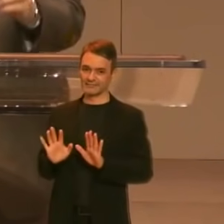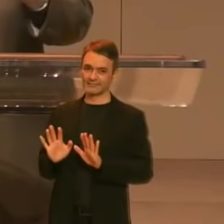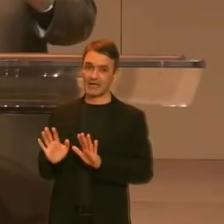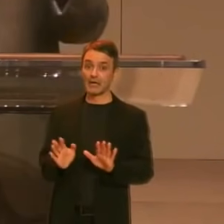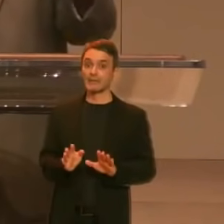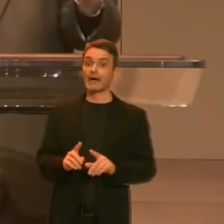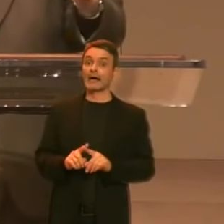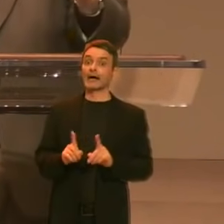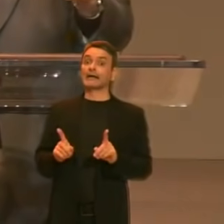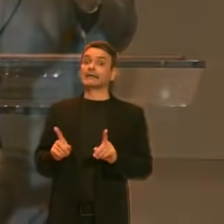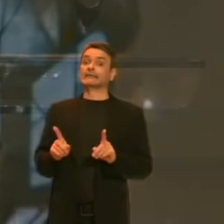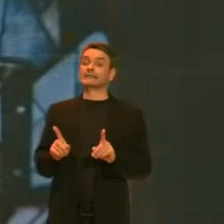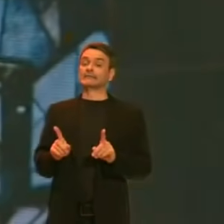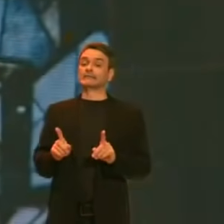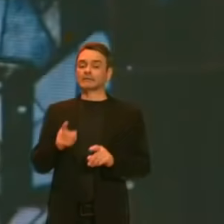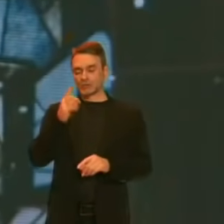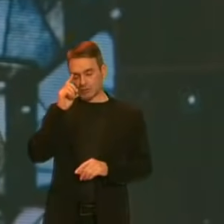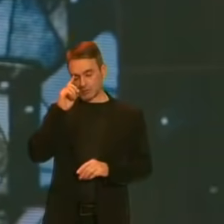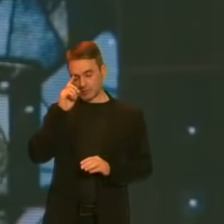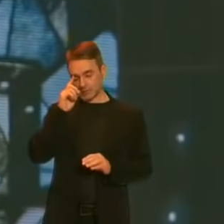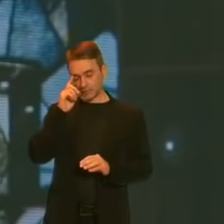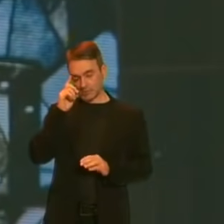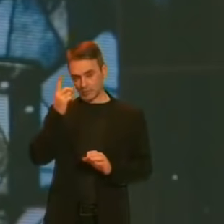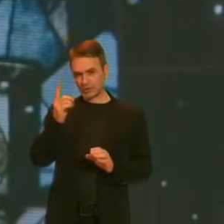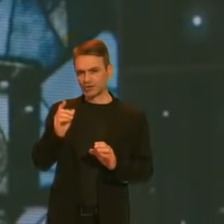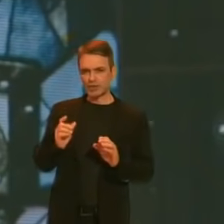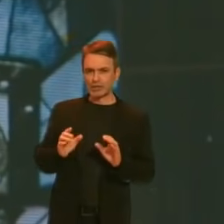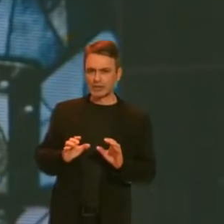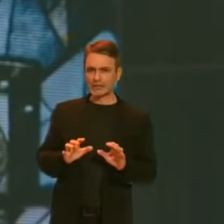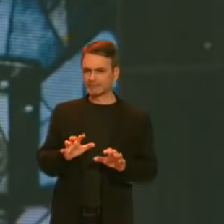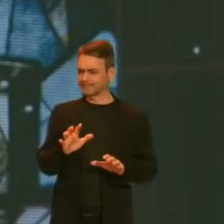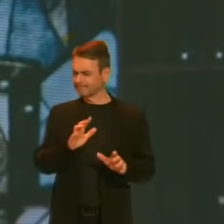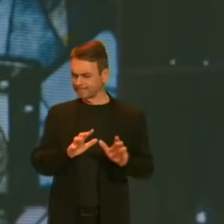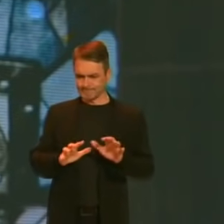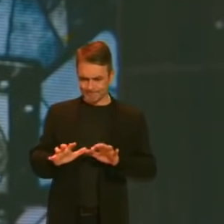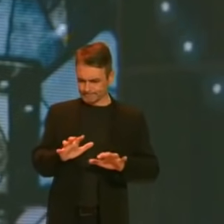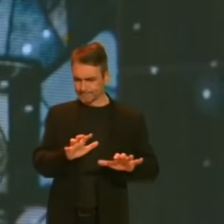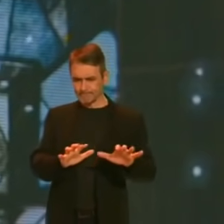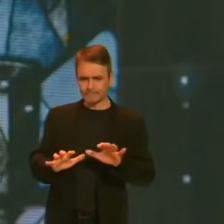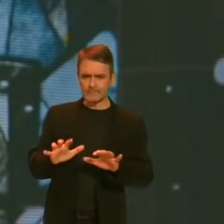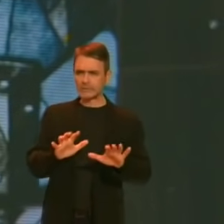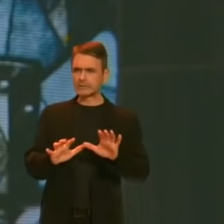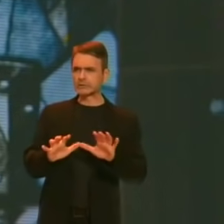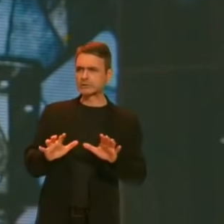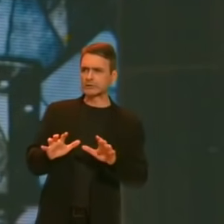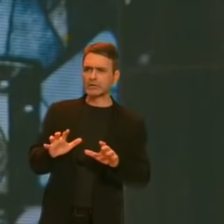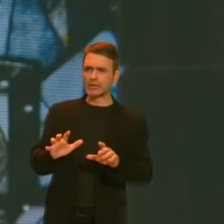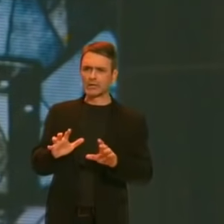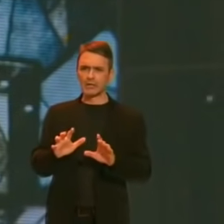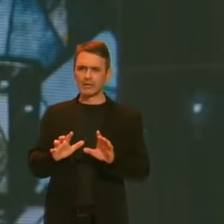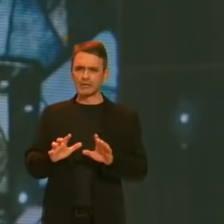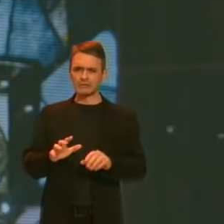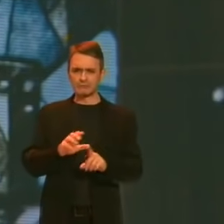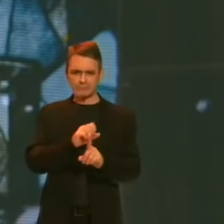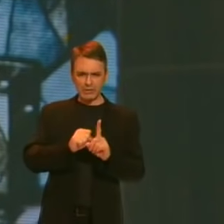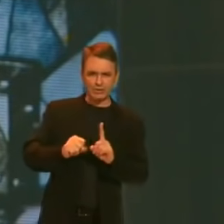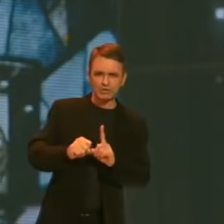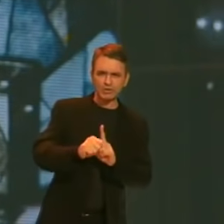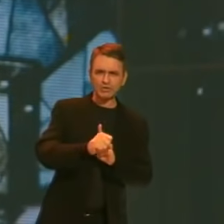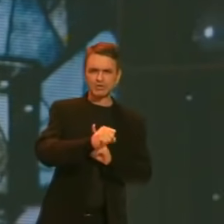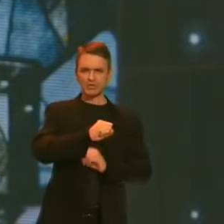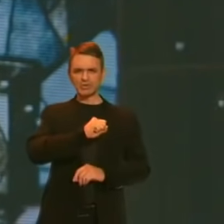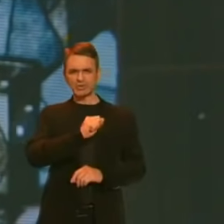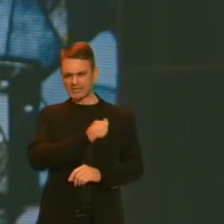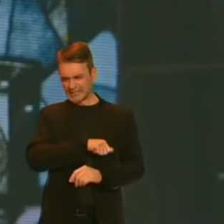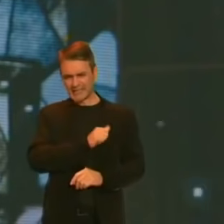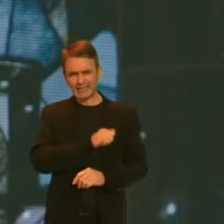Deus começará a cair sobre uma sociedade rebelde. E será uma época em que a